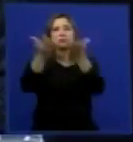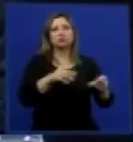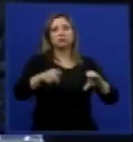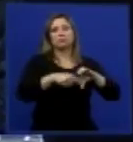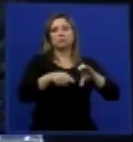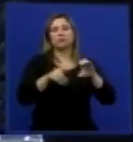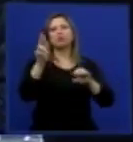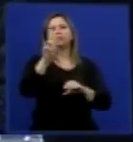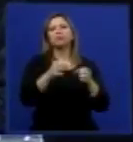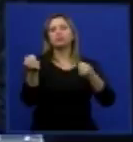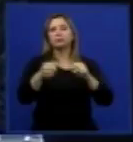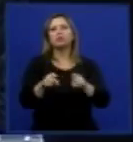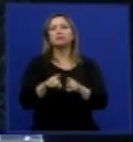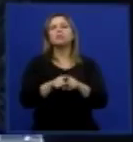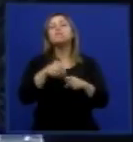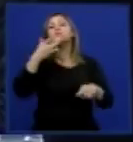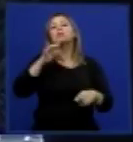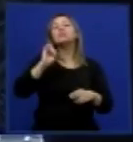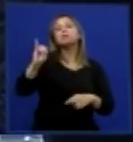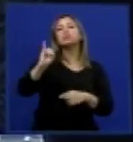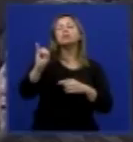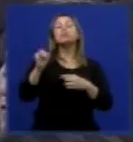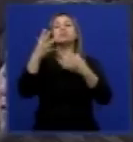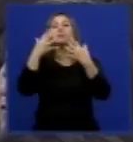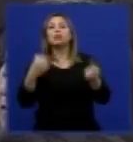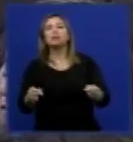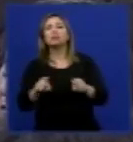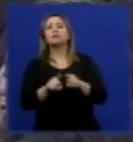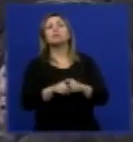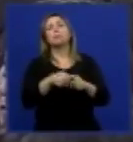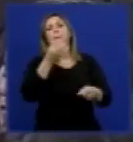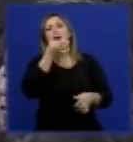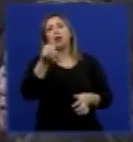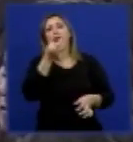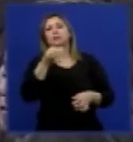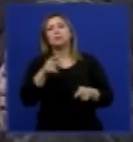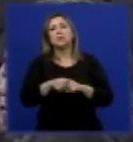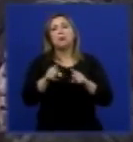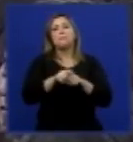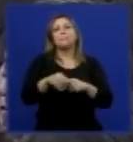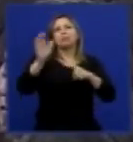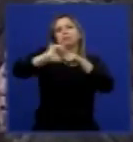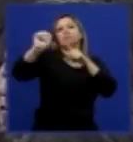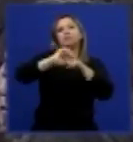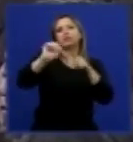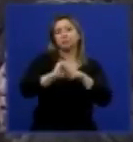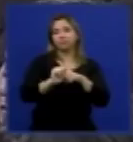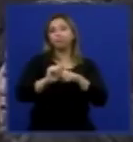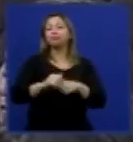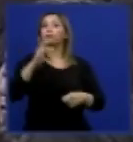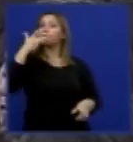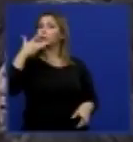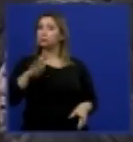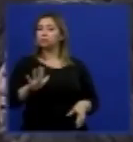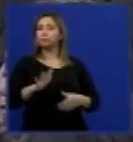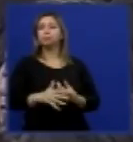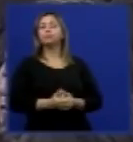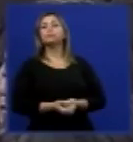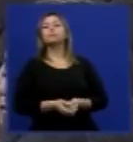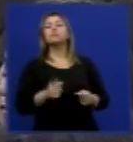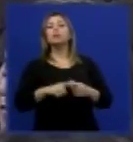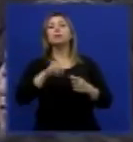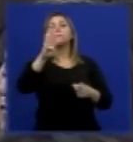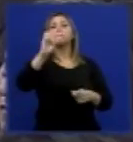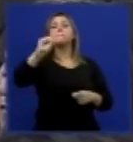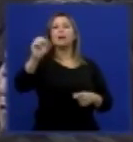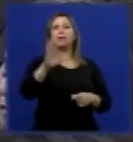registros sobre o argumento de que se eu fizesse estaria de certa formas reverend Por esta razão a BS